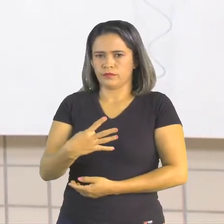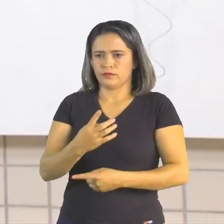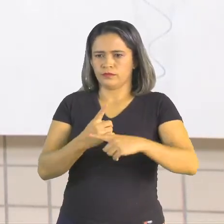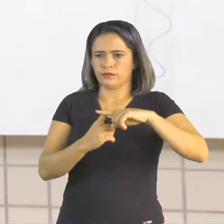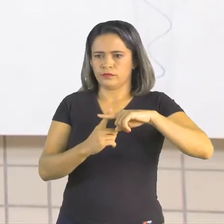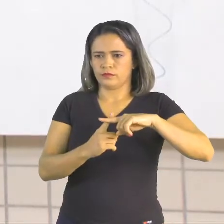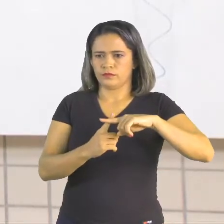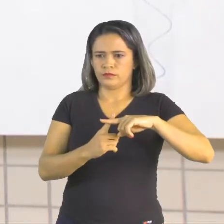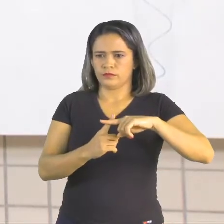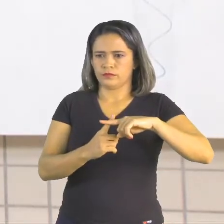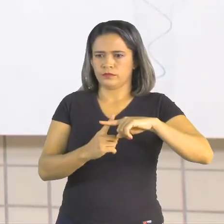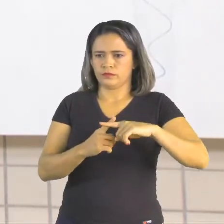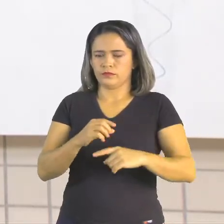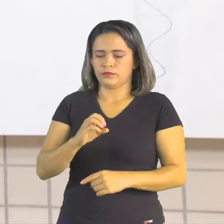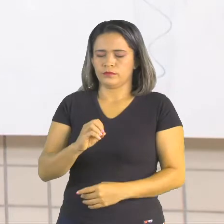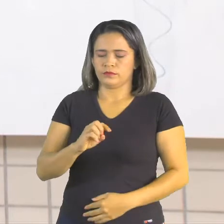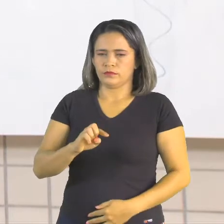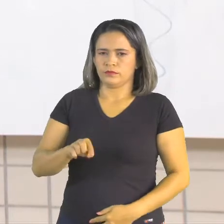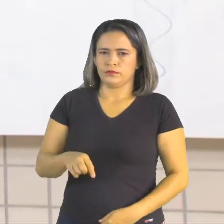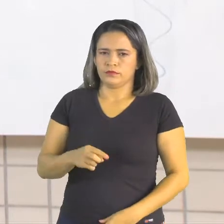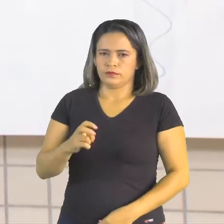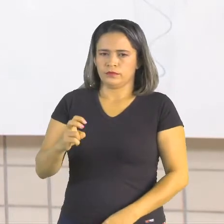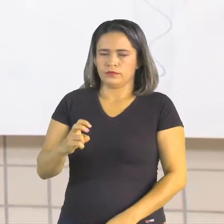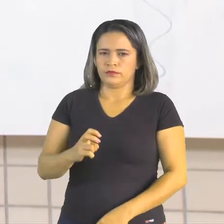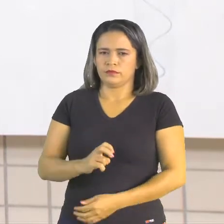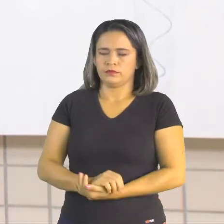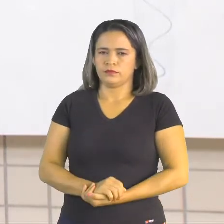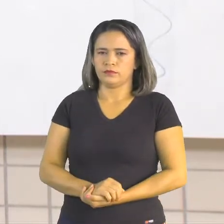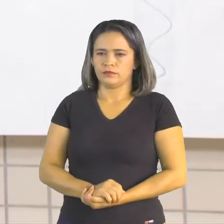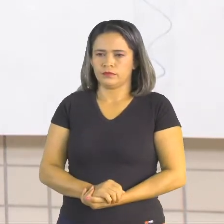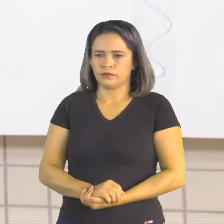2,4 mais